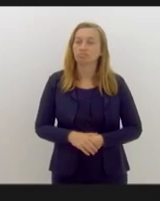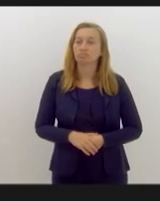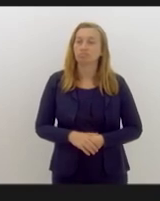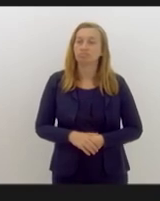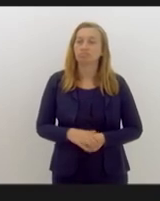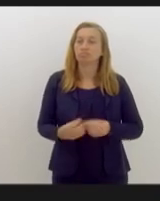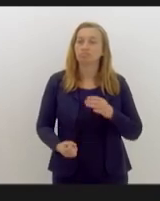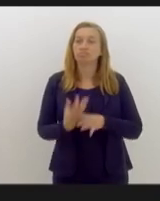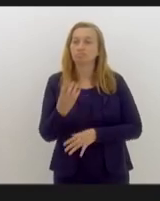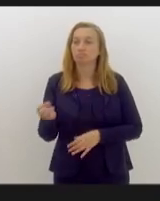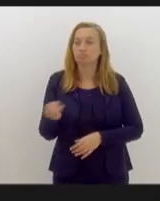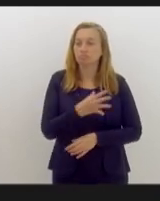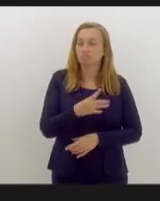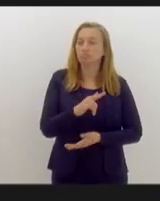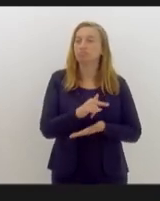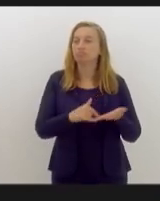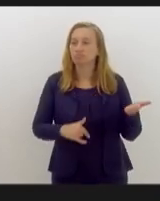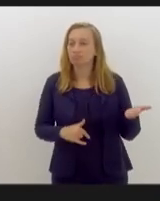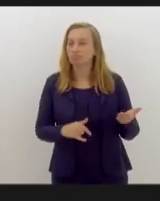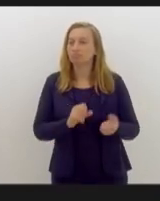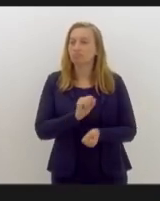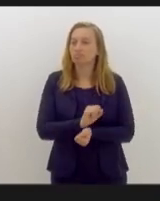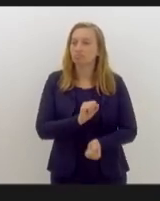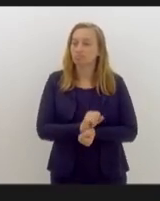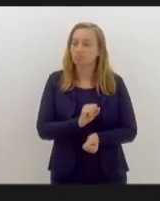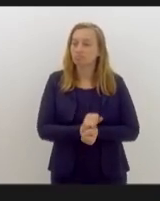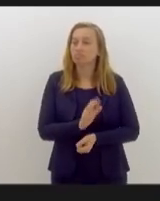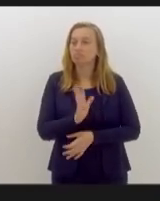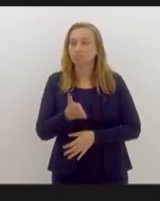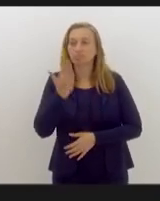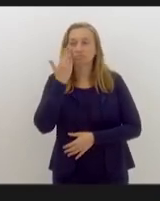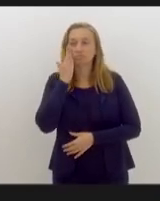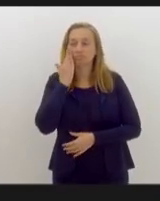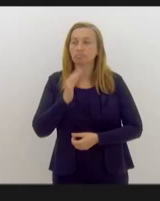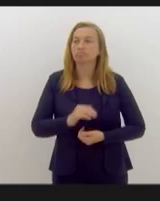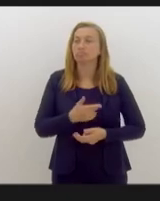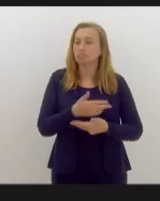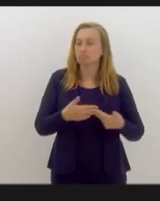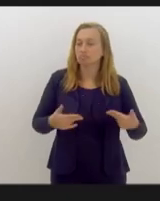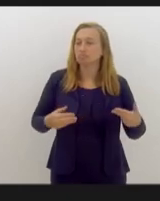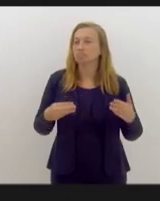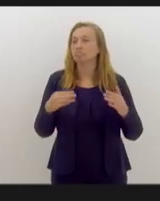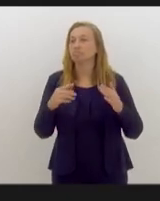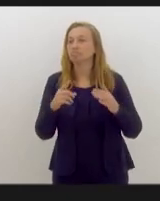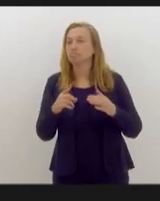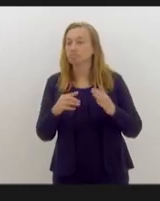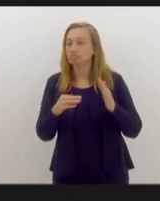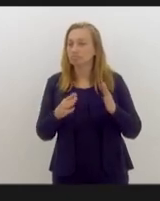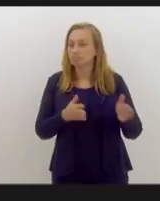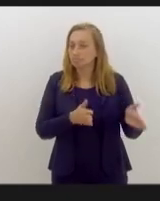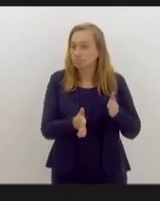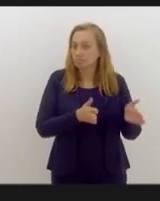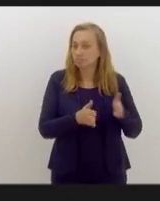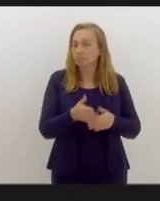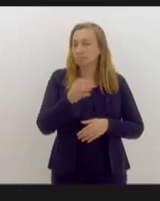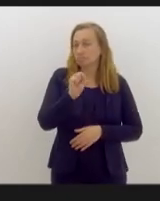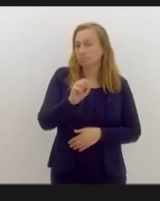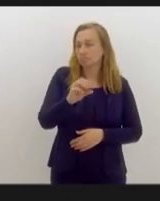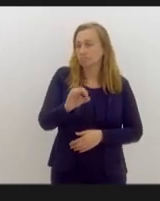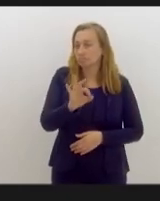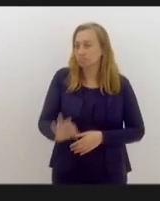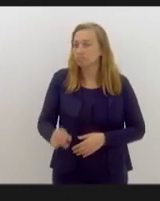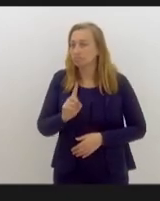um novo plano, claro que aguardando o nacional, mas já entendendo que muitas metas do nacional, 80%, não